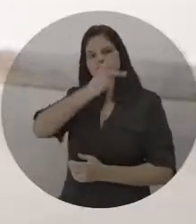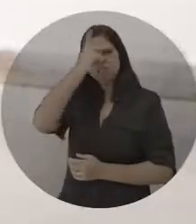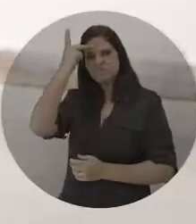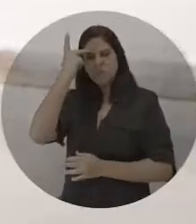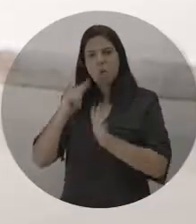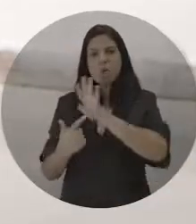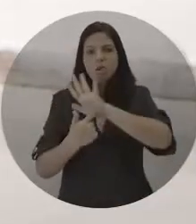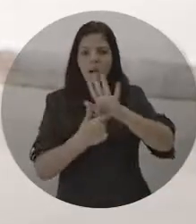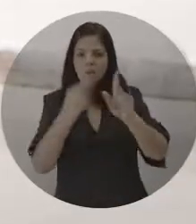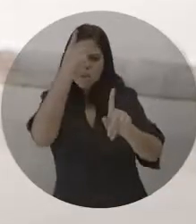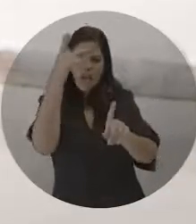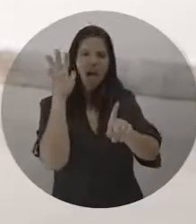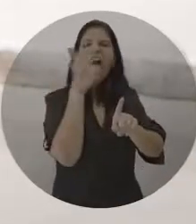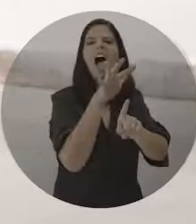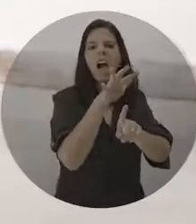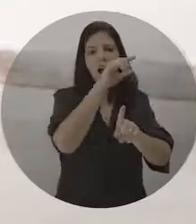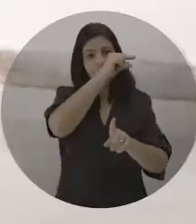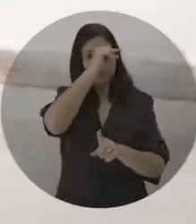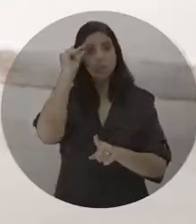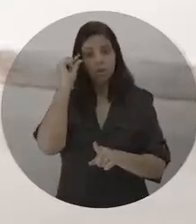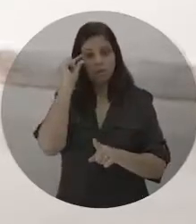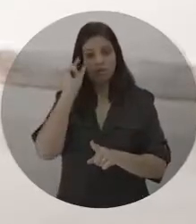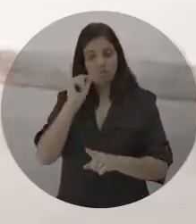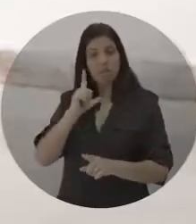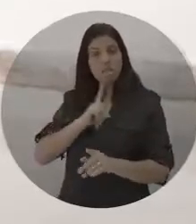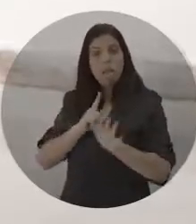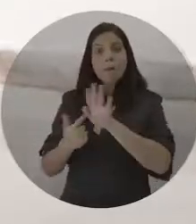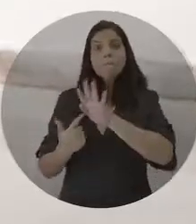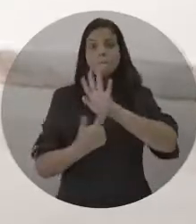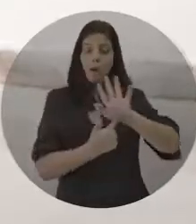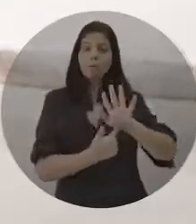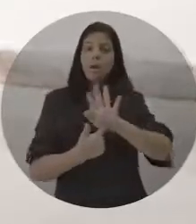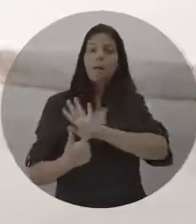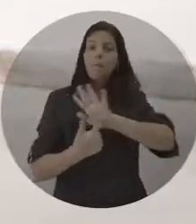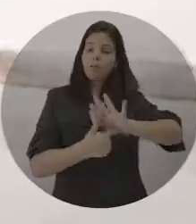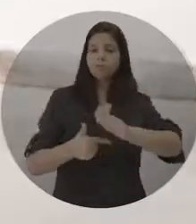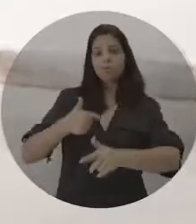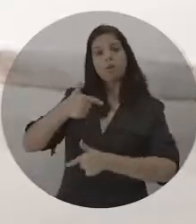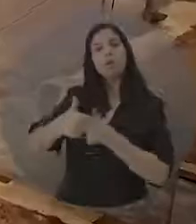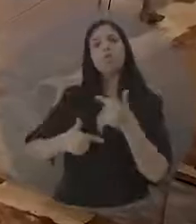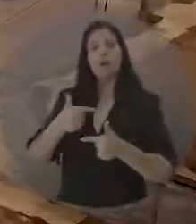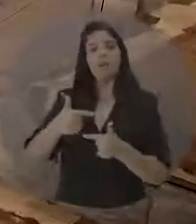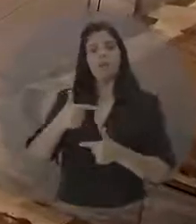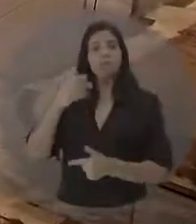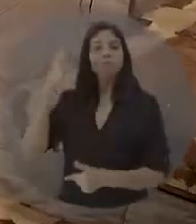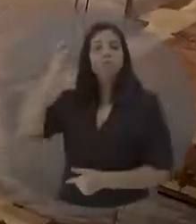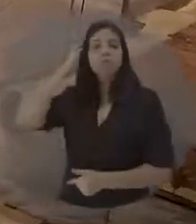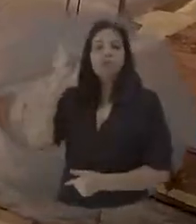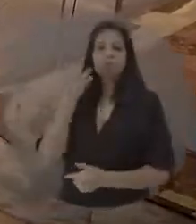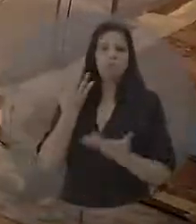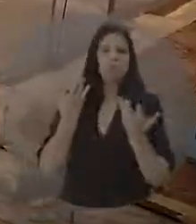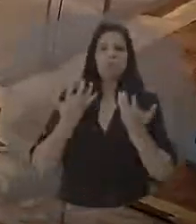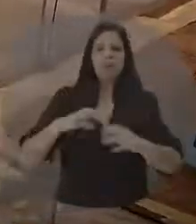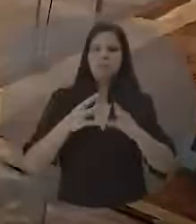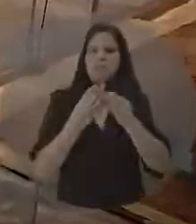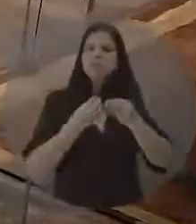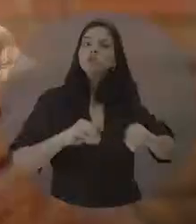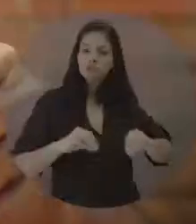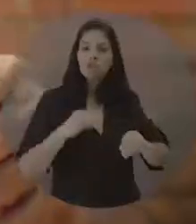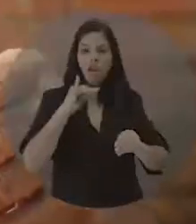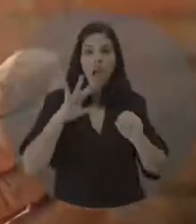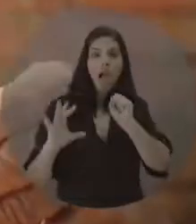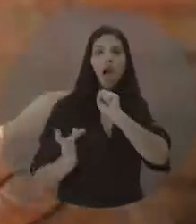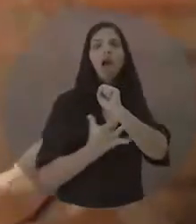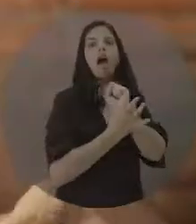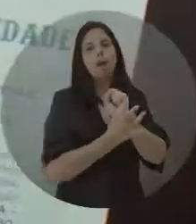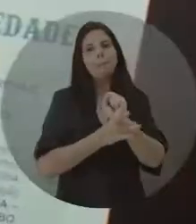não têm o que mostrar, ataque. E quem tem o que mostrar, mostra o seu serviço. Cuiabá não quer arriscar.